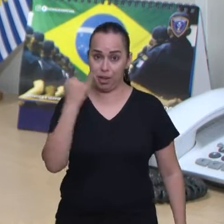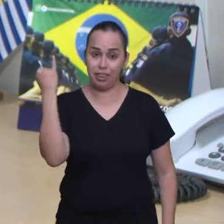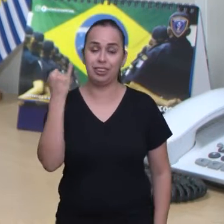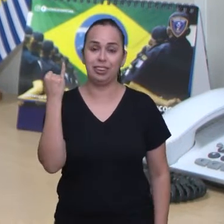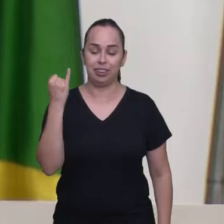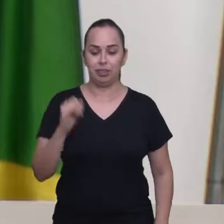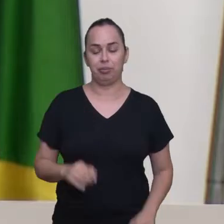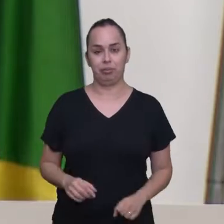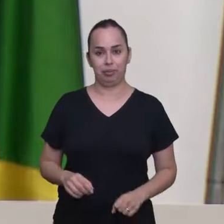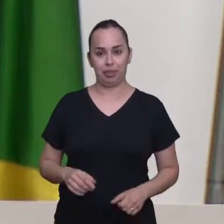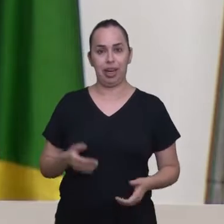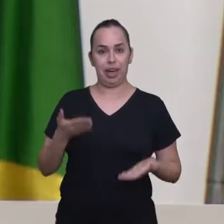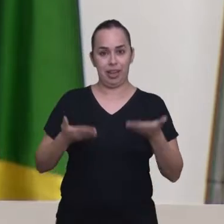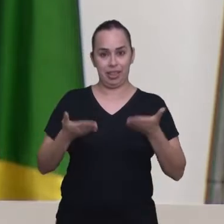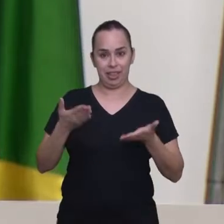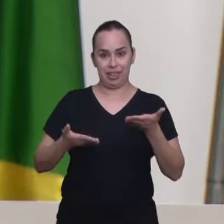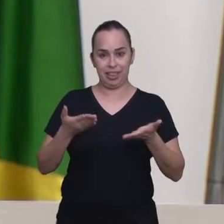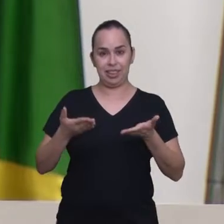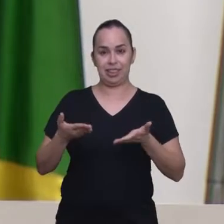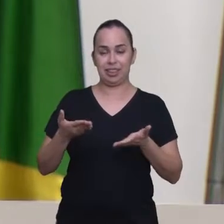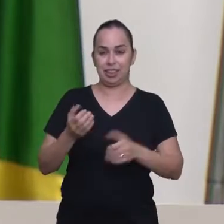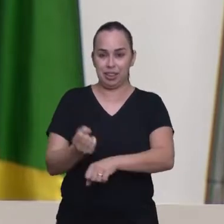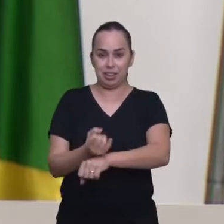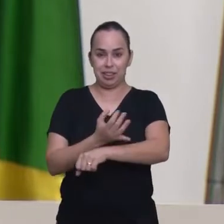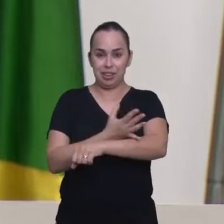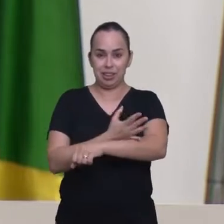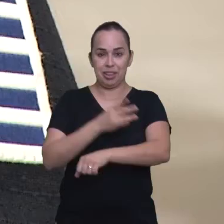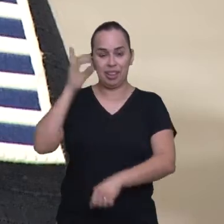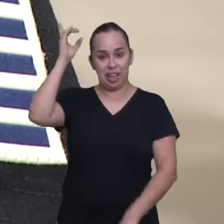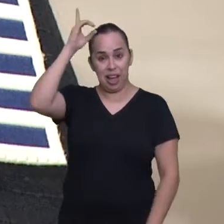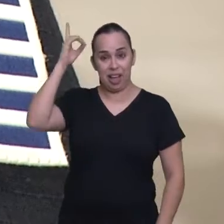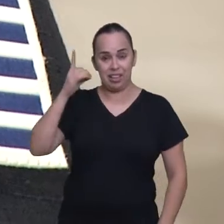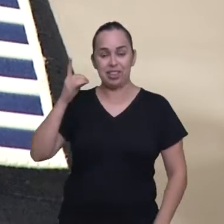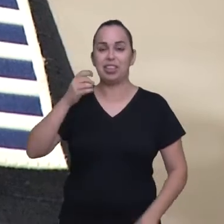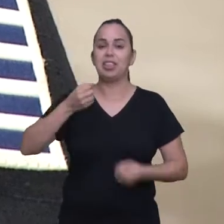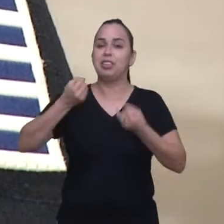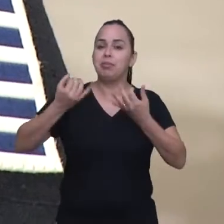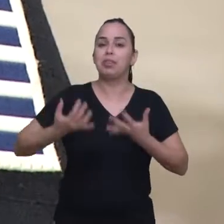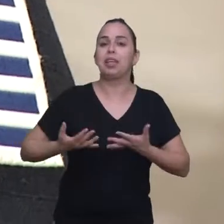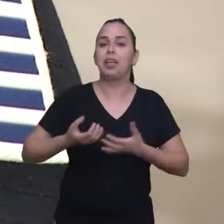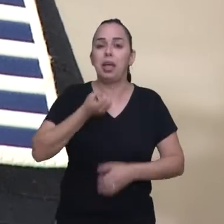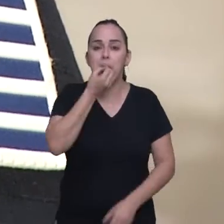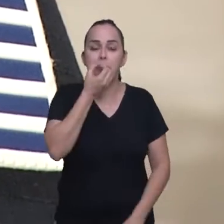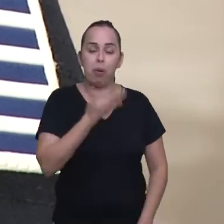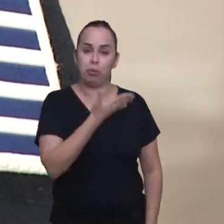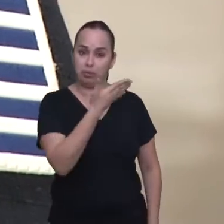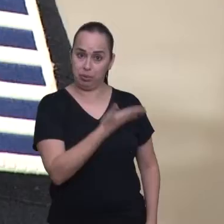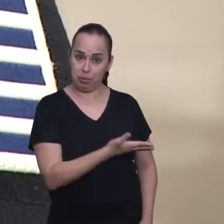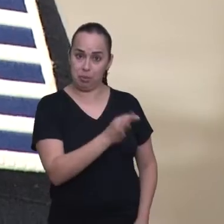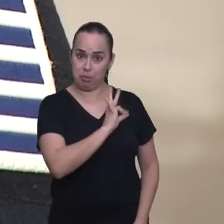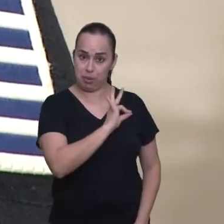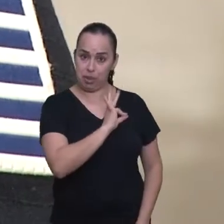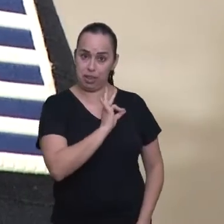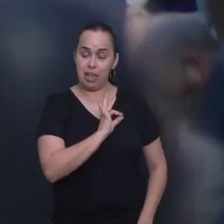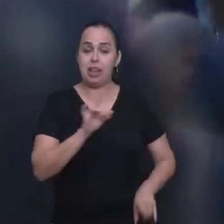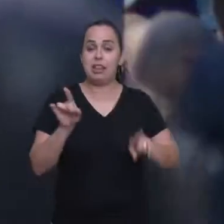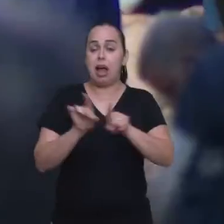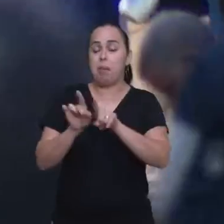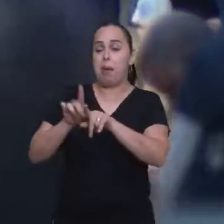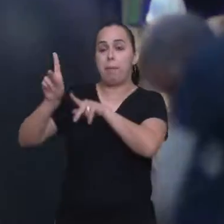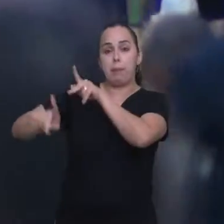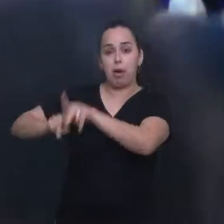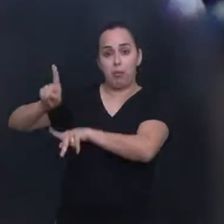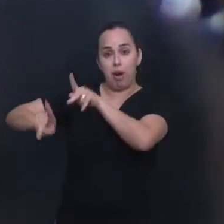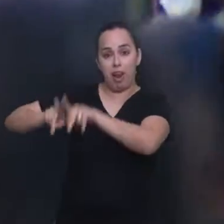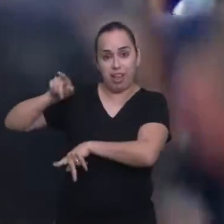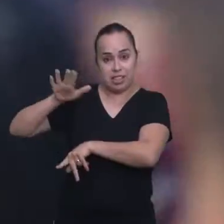esse acompanhamento. Equilíbrio emocional que, para a vereadora Dulce Rita, será benéfico não só aos agentes da Guarda Civil Municipal, mas também